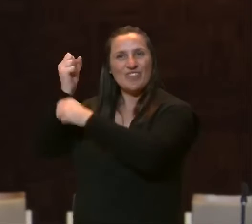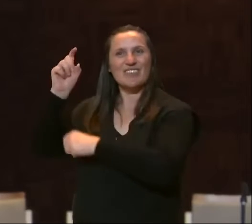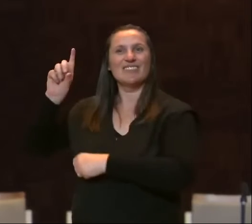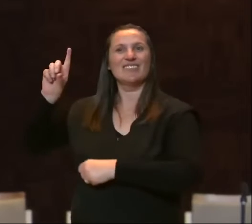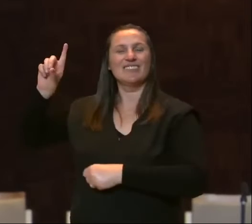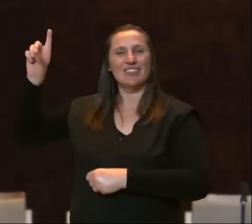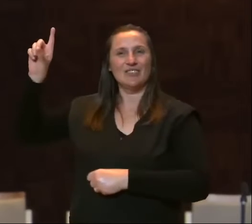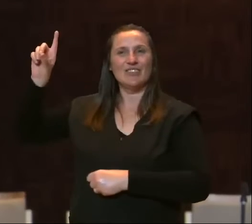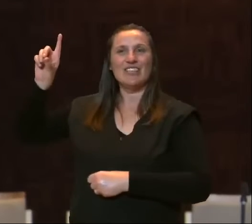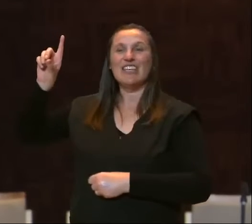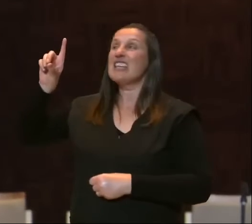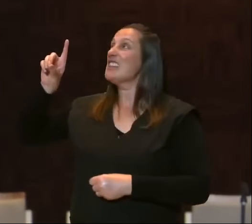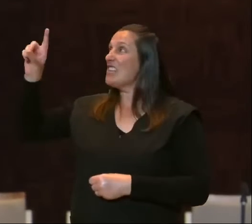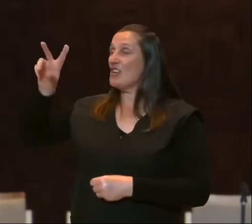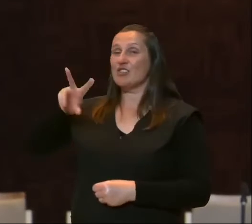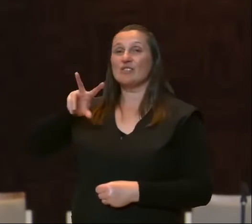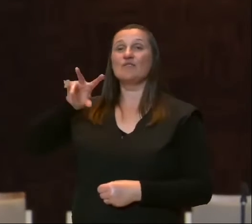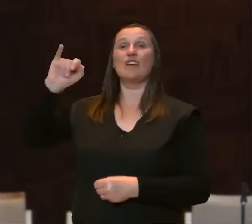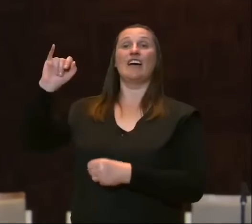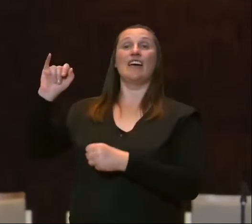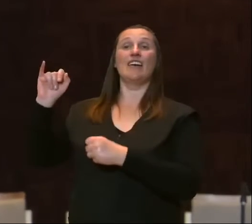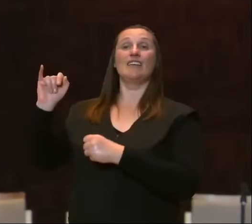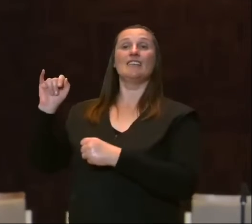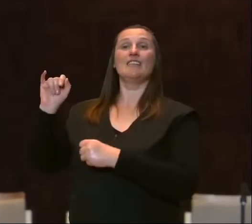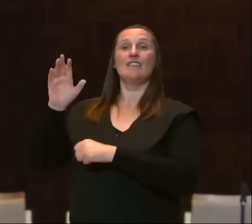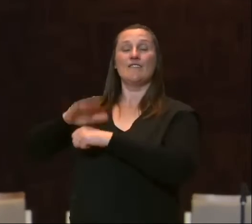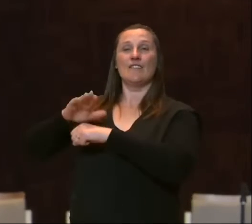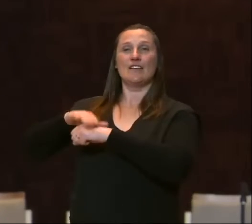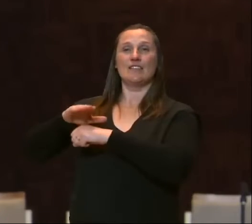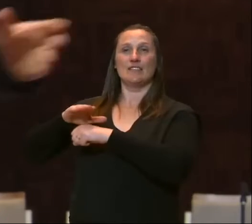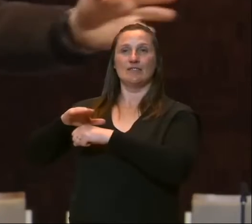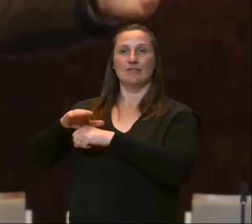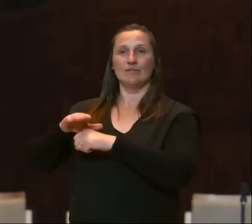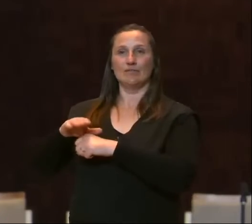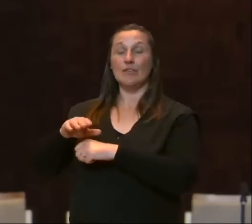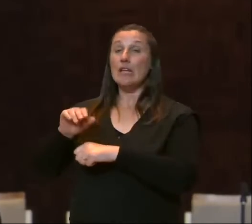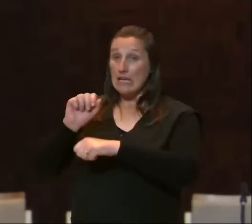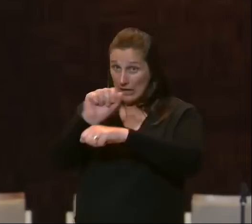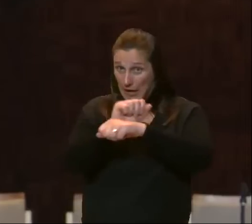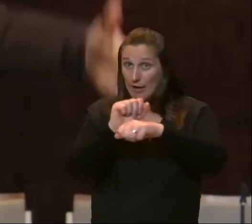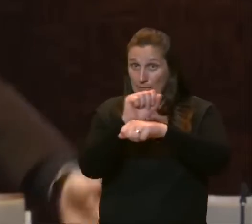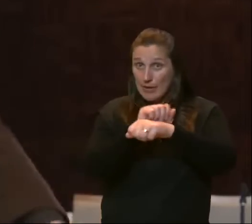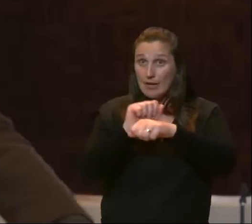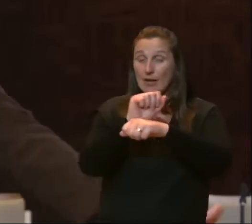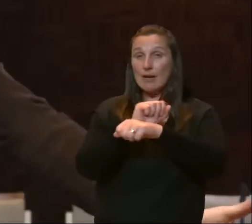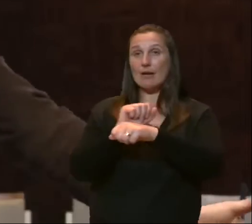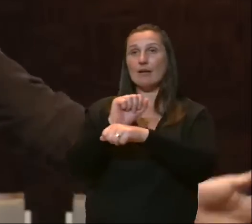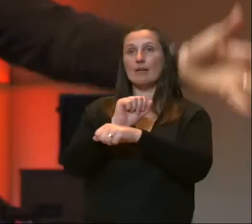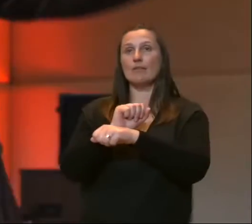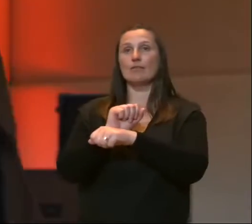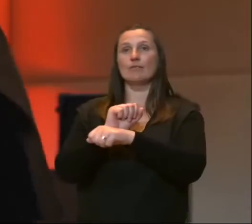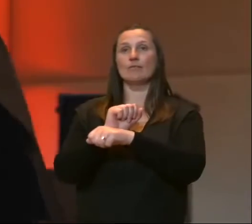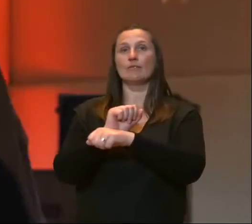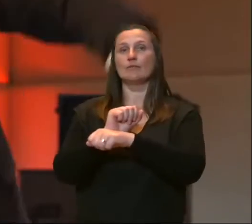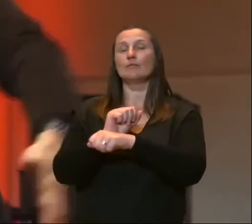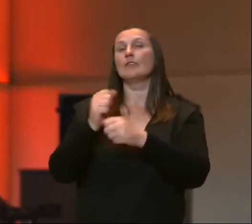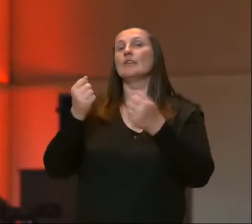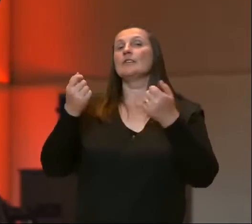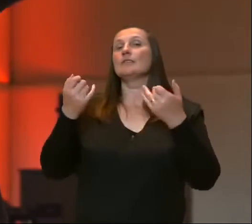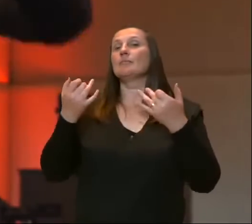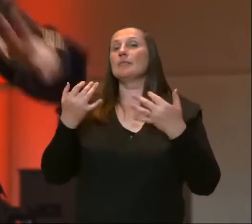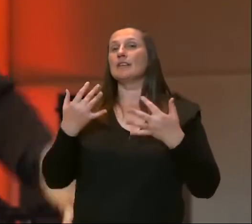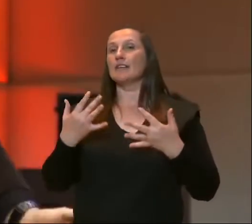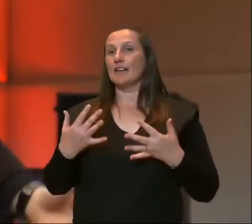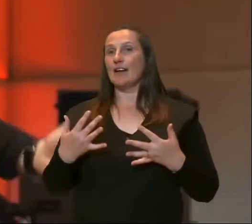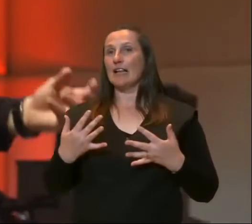confiança. Deus vai fazer. Abraão, quando conta as estrelas, pede um sinal. Deus manda o fogo no